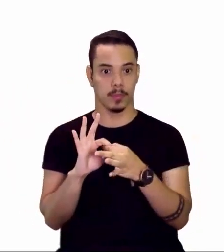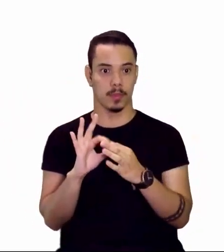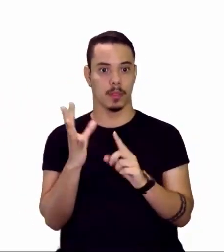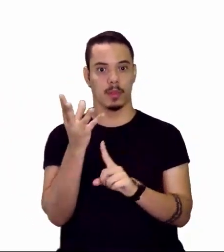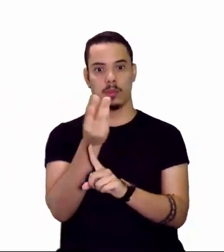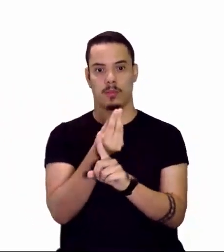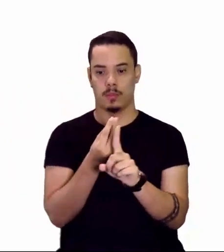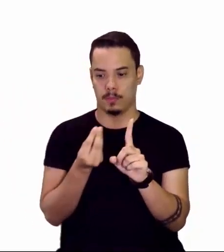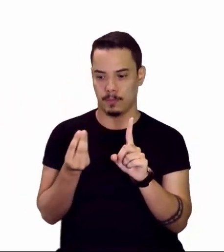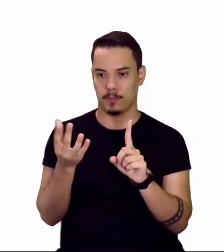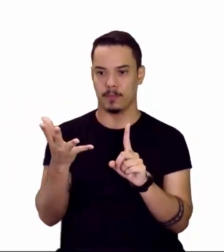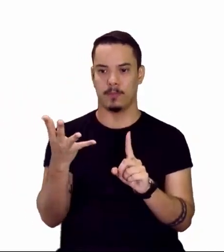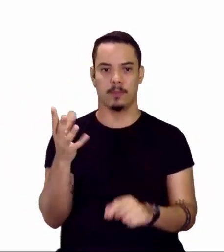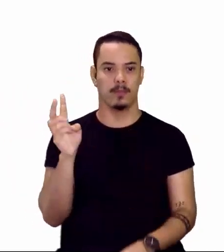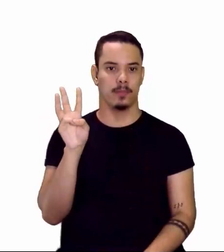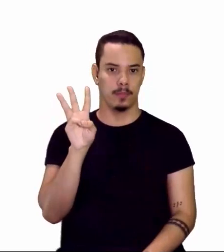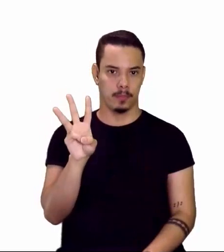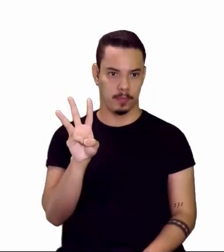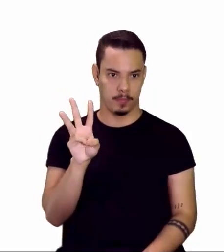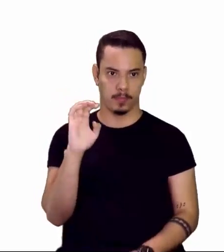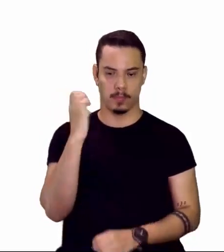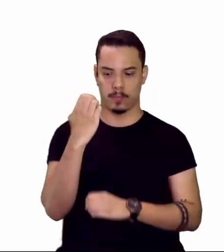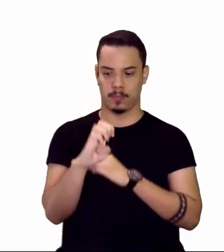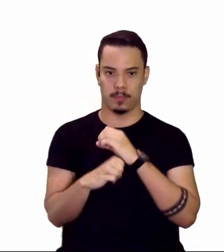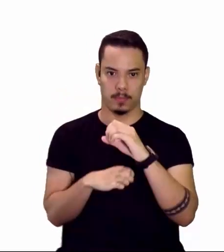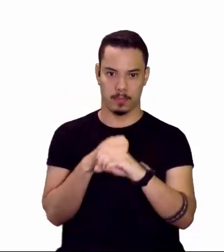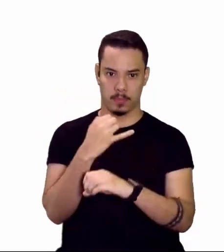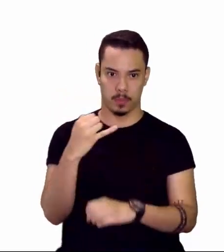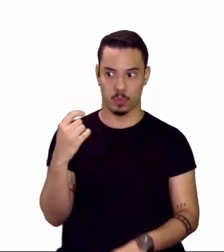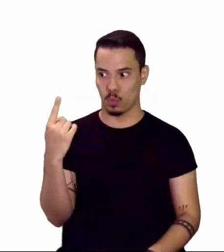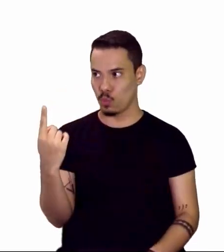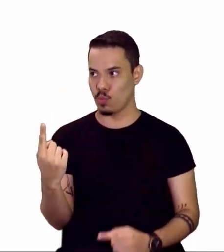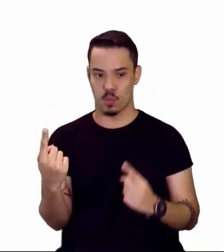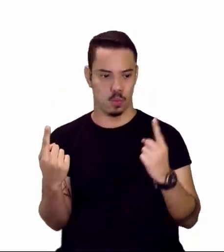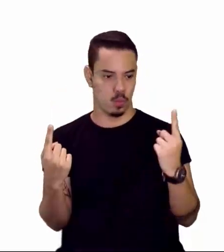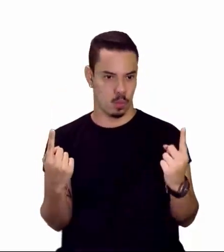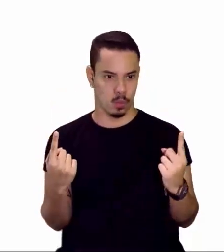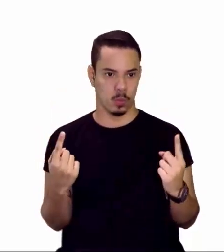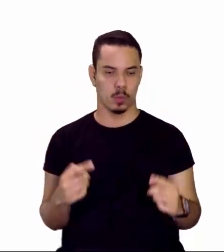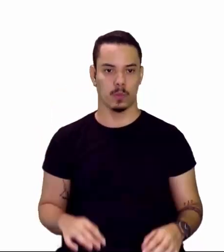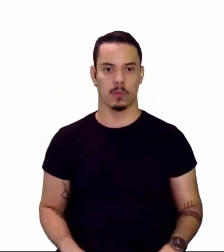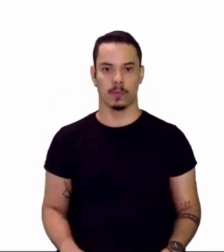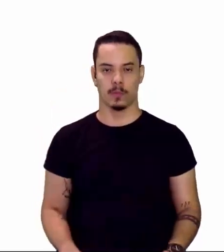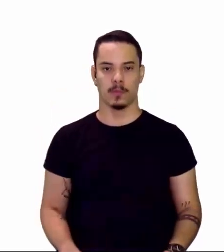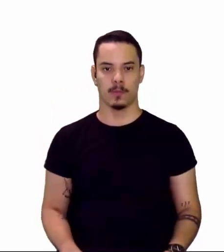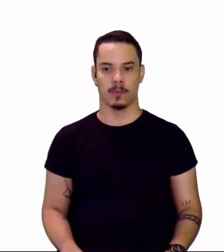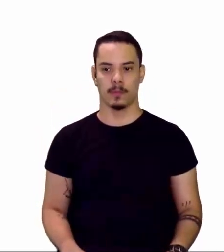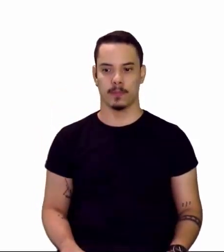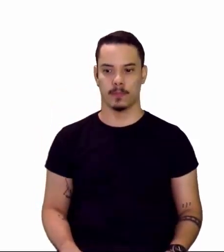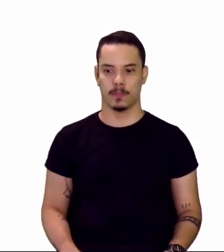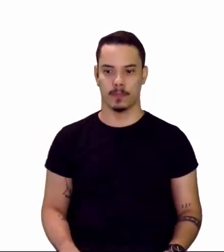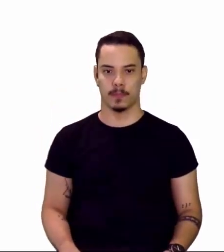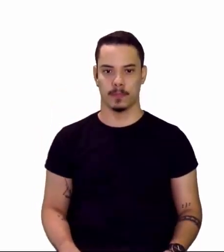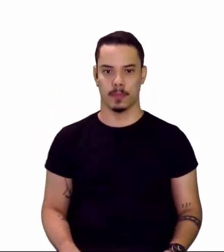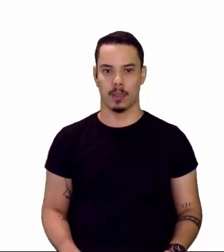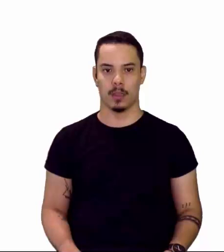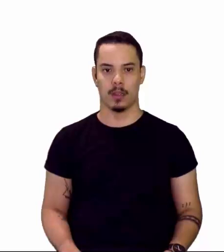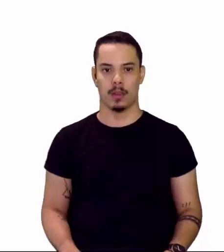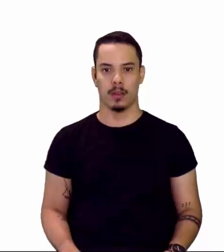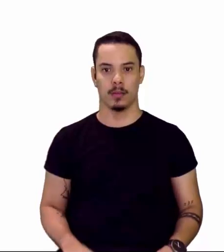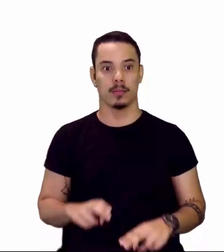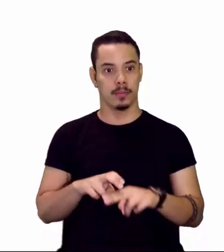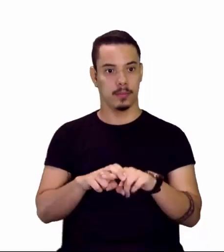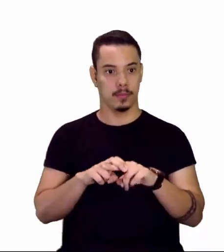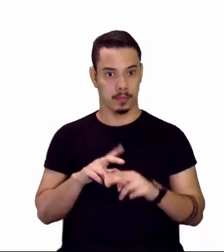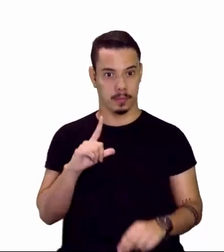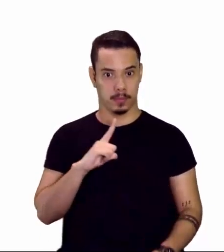compartilhando 3 elétrons 1 a 1. E aí, para cada um par de elétrons, existe uma